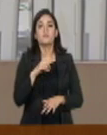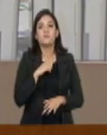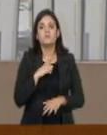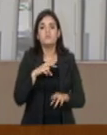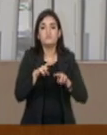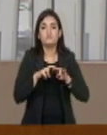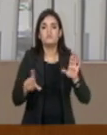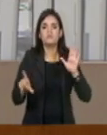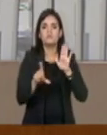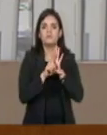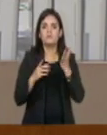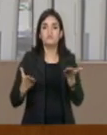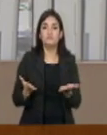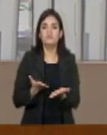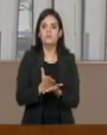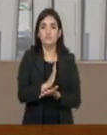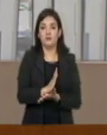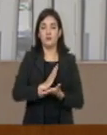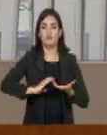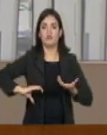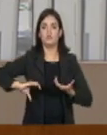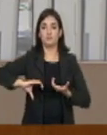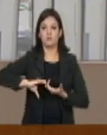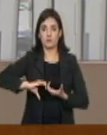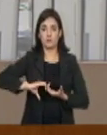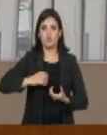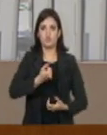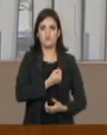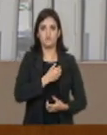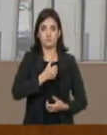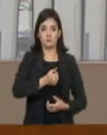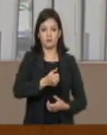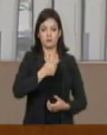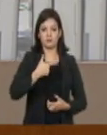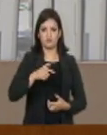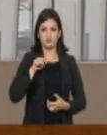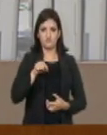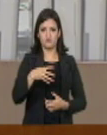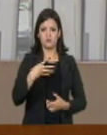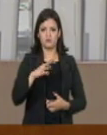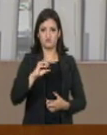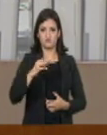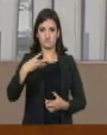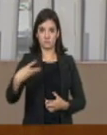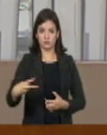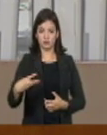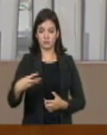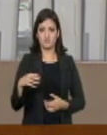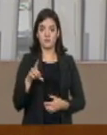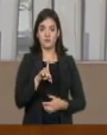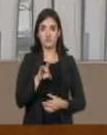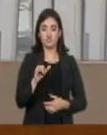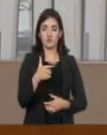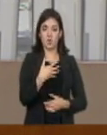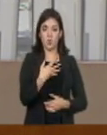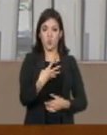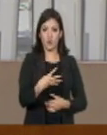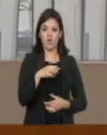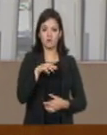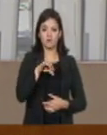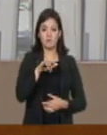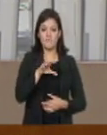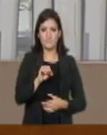lei aprovada no Parlamento Brasileiro de número 12.403, de 4 de maio de 2011,